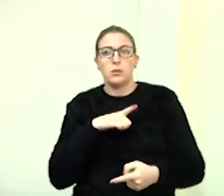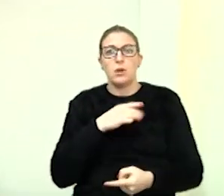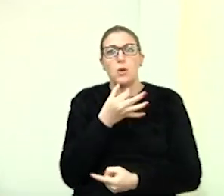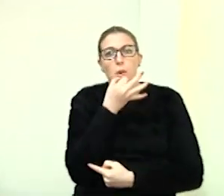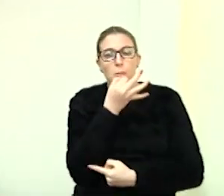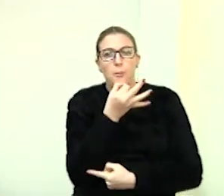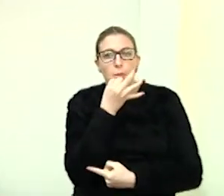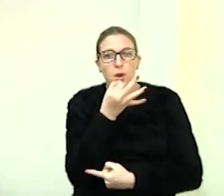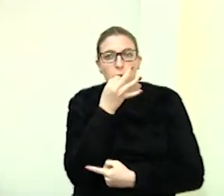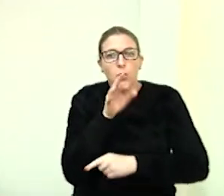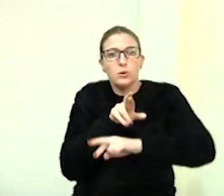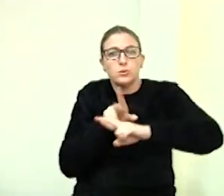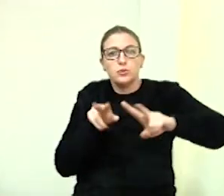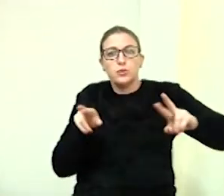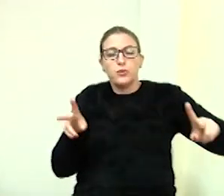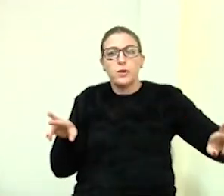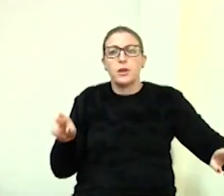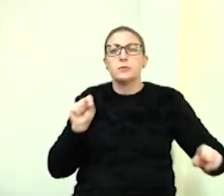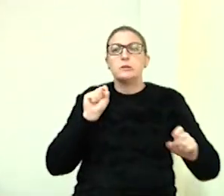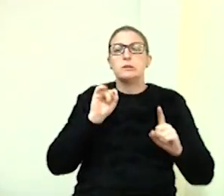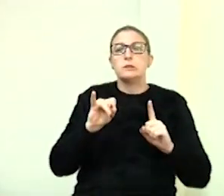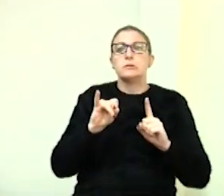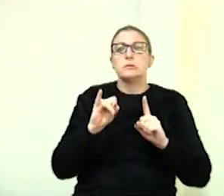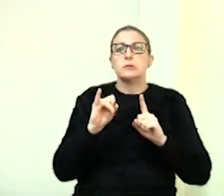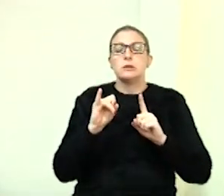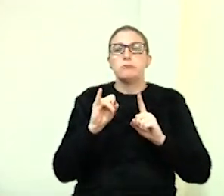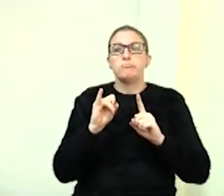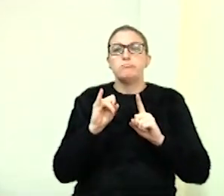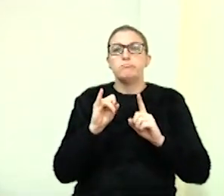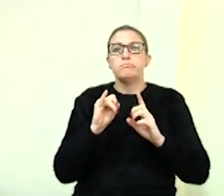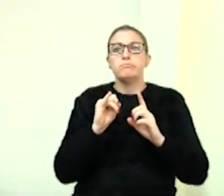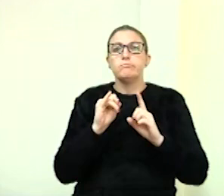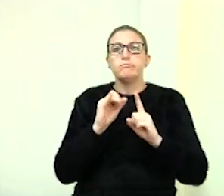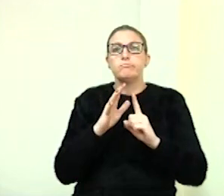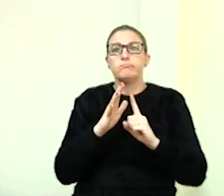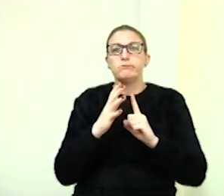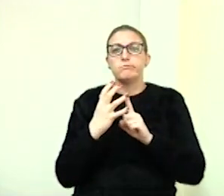se o isolamento ele é eficaz ou se não é.